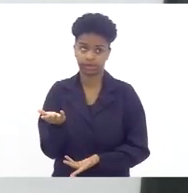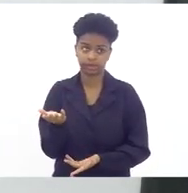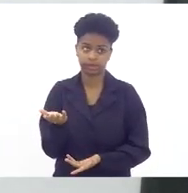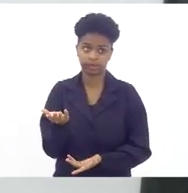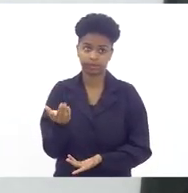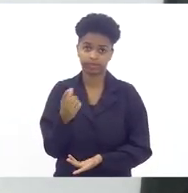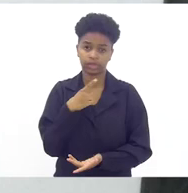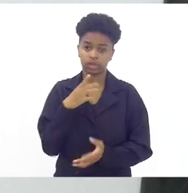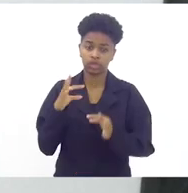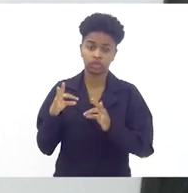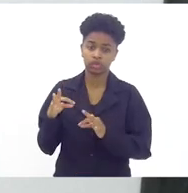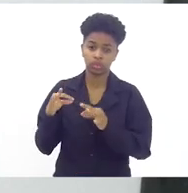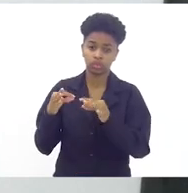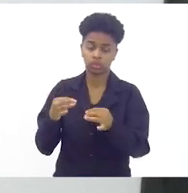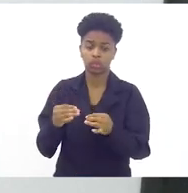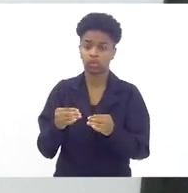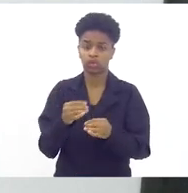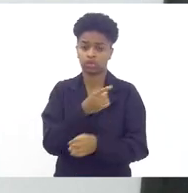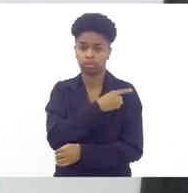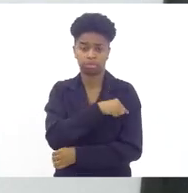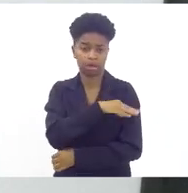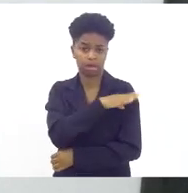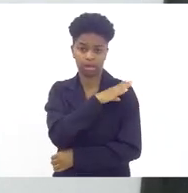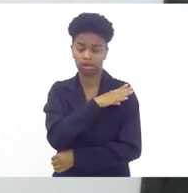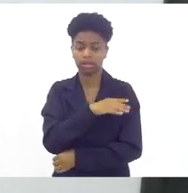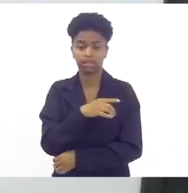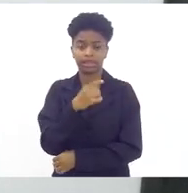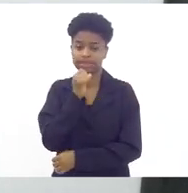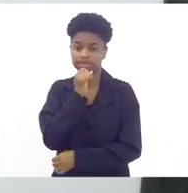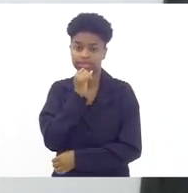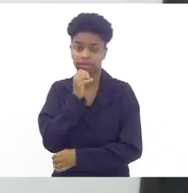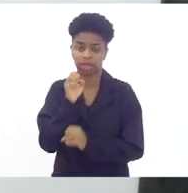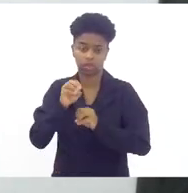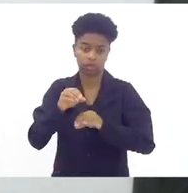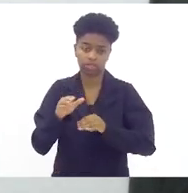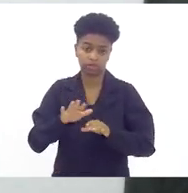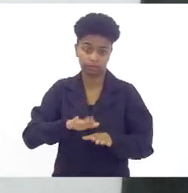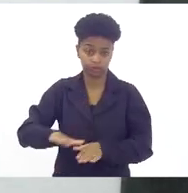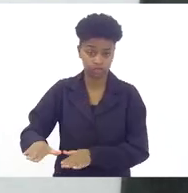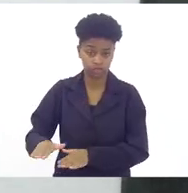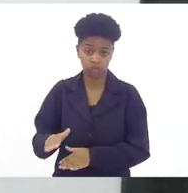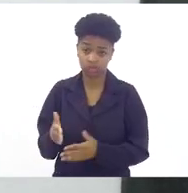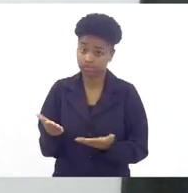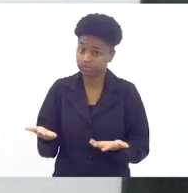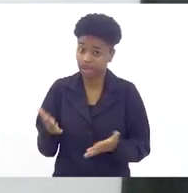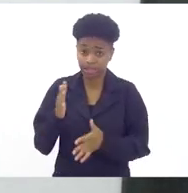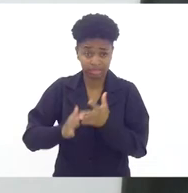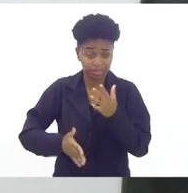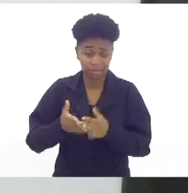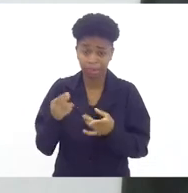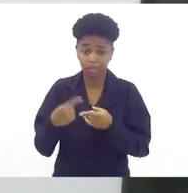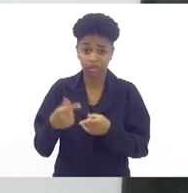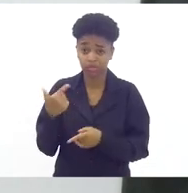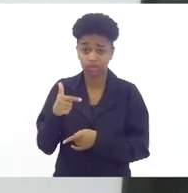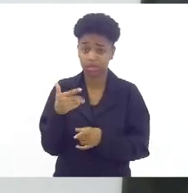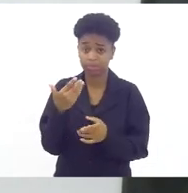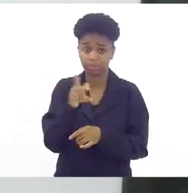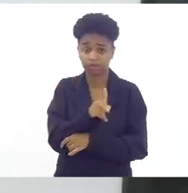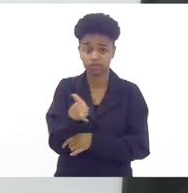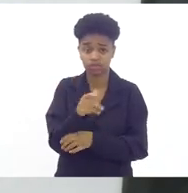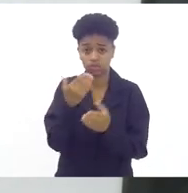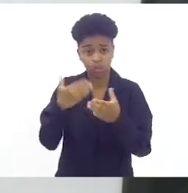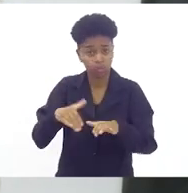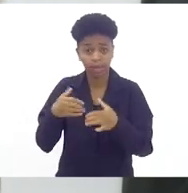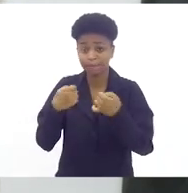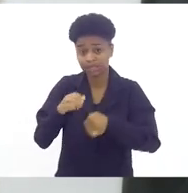todos os níveis uma turma de educação infantil vira uma crise na Instituição por a gente não ter o professor concursado isso